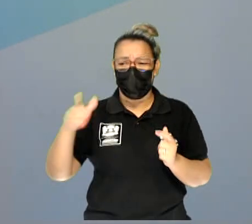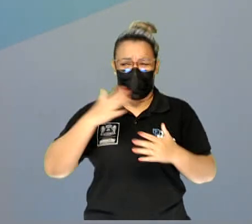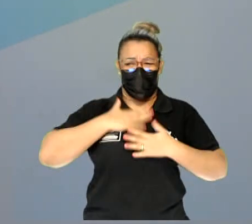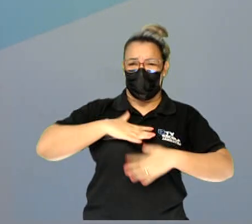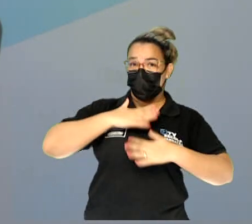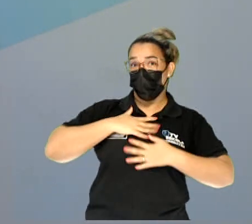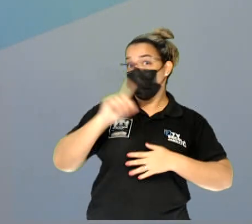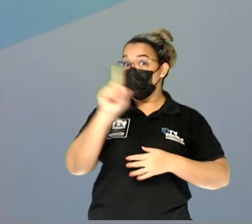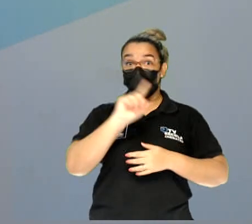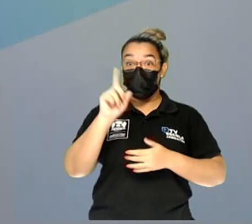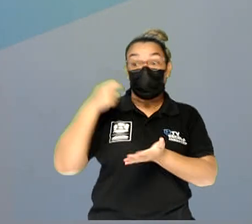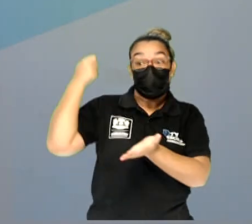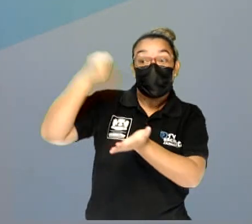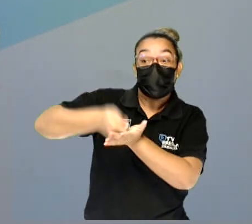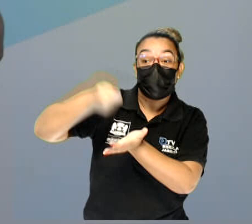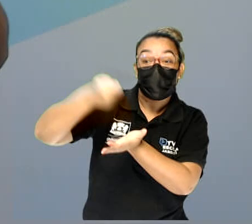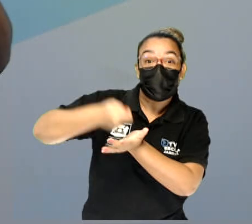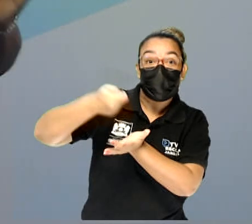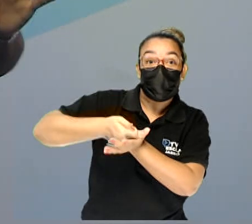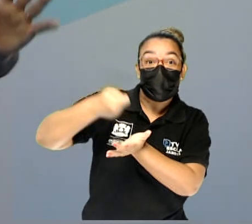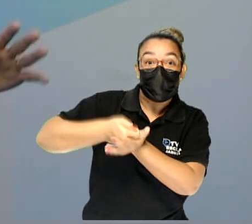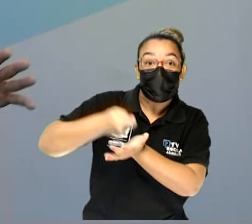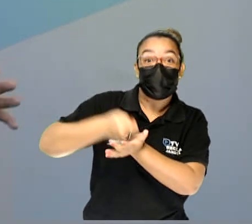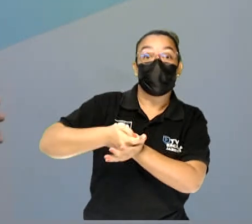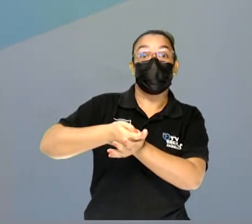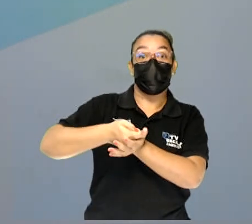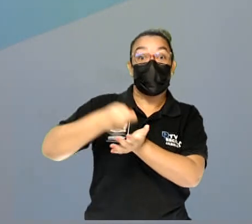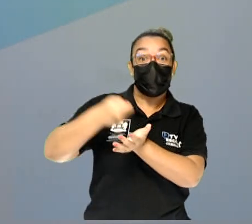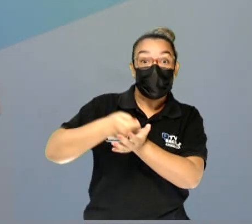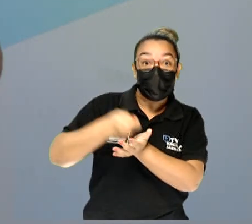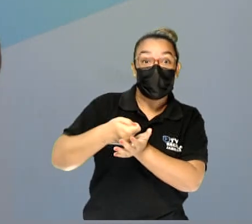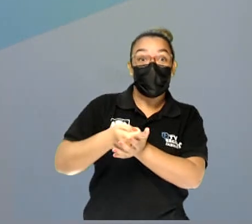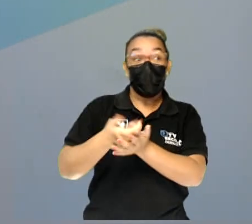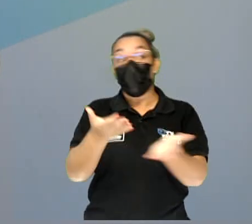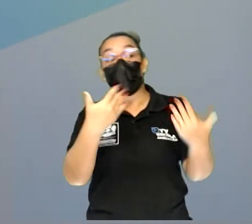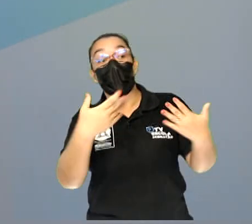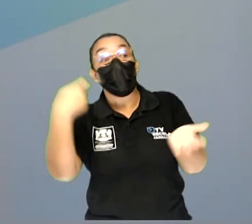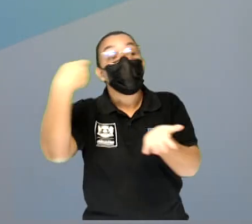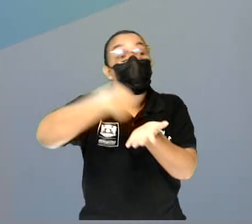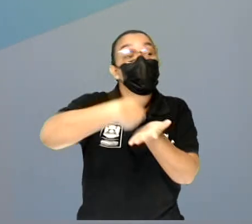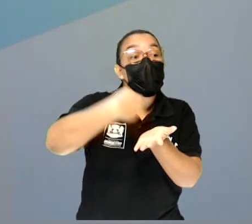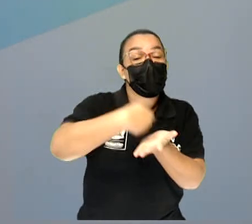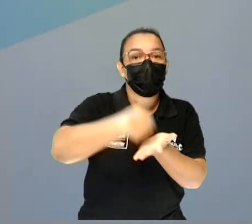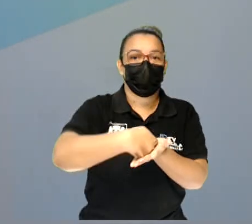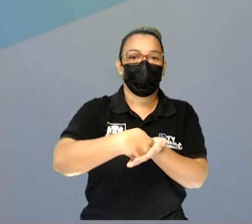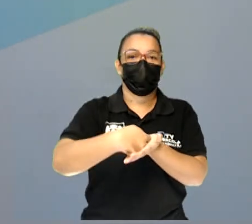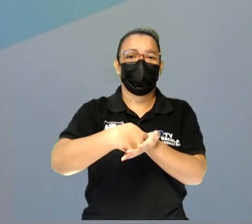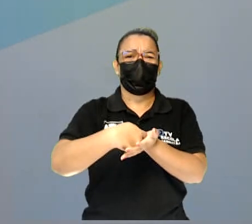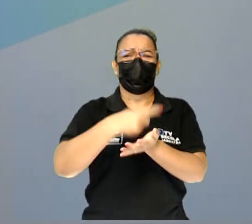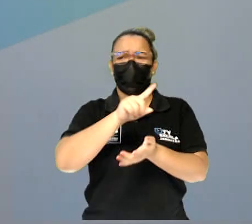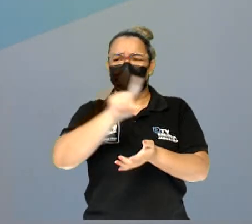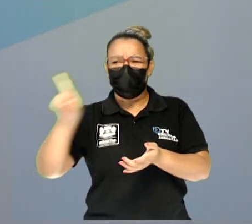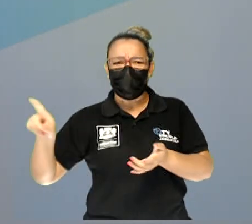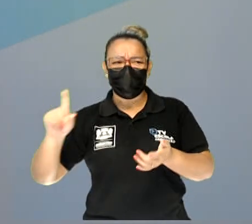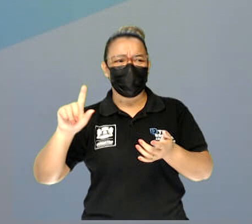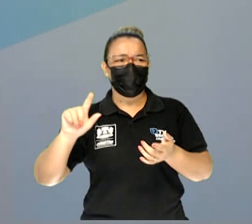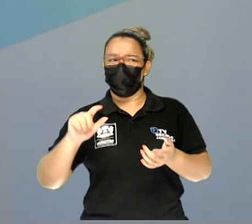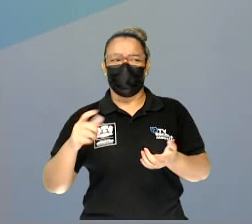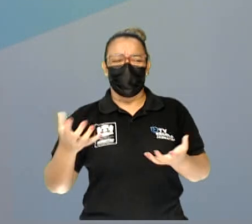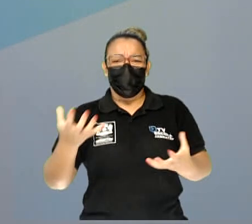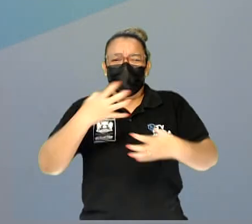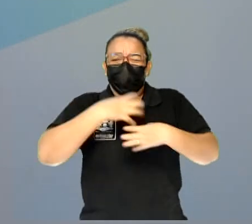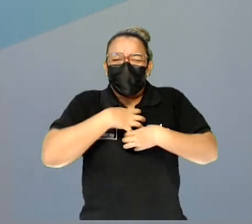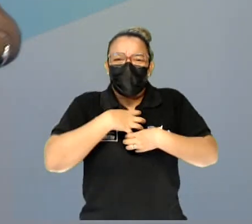foram cobrar batendo o pé na porta e exigindo o pagamento. Isso gerou revolta e o